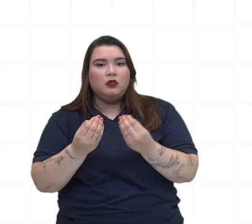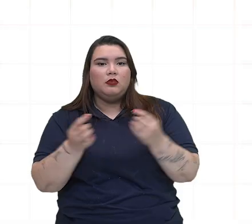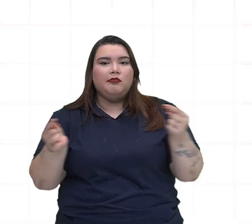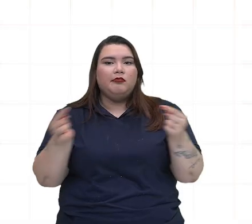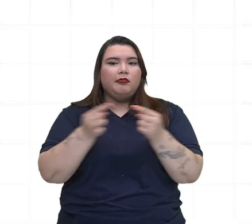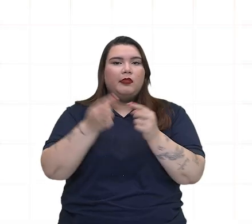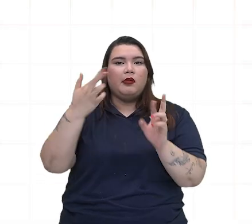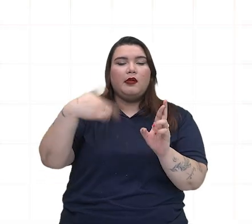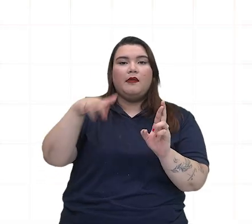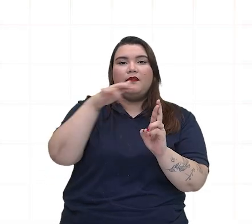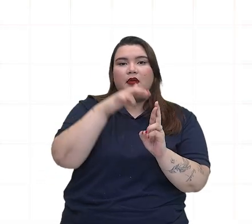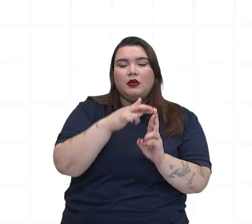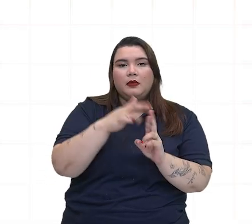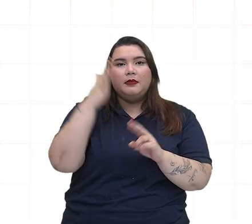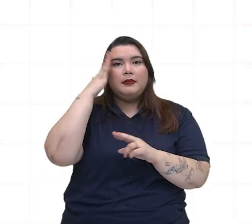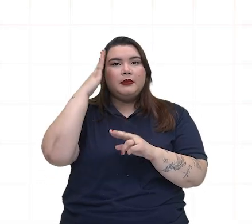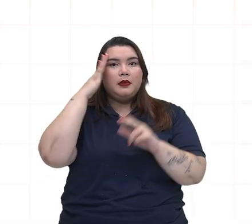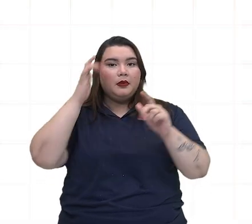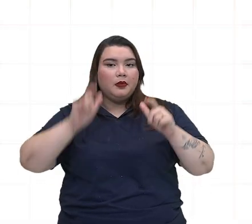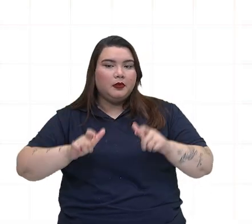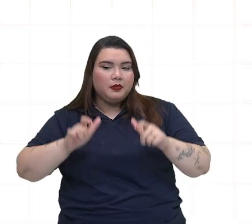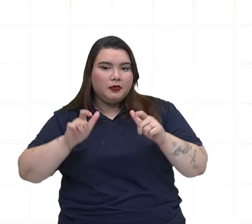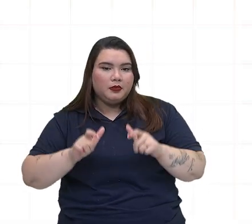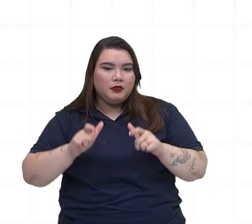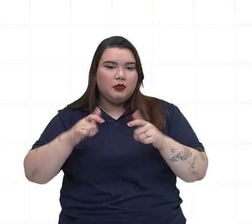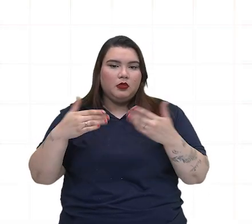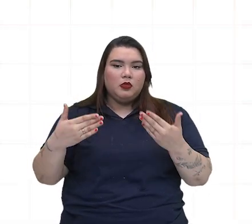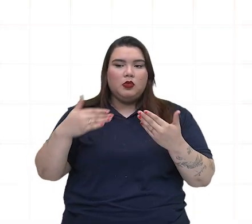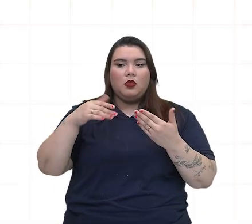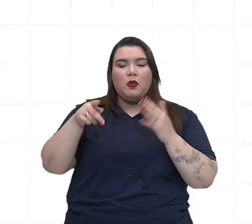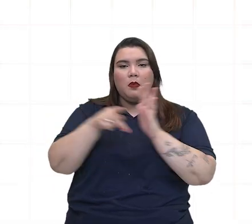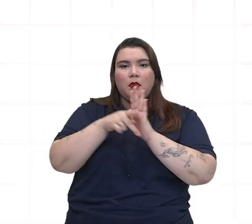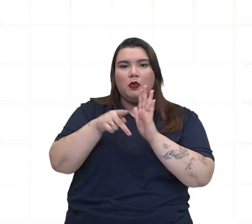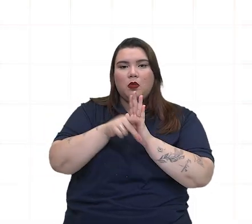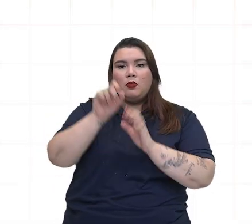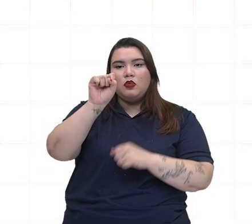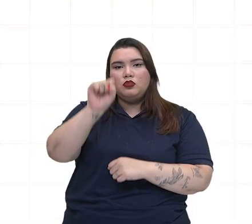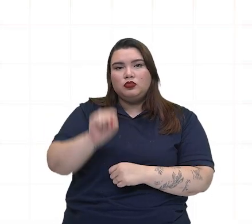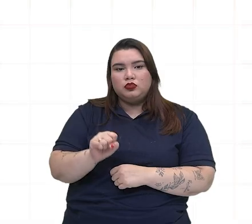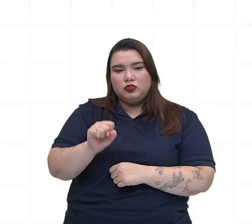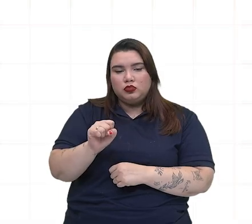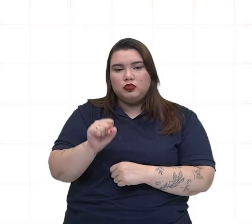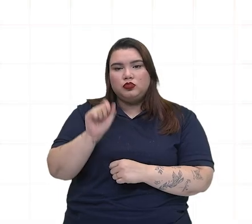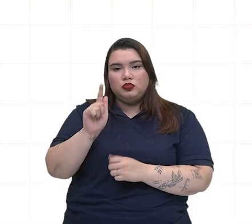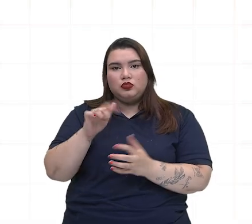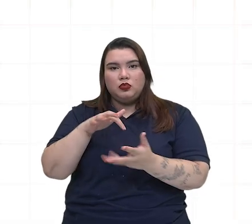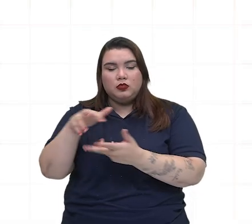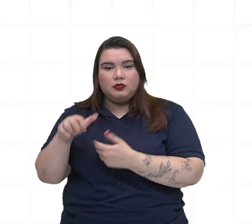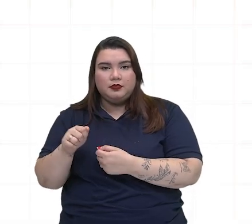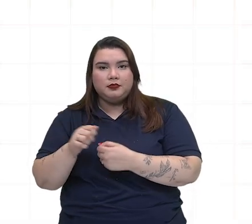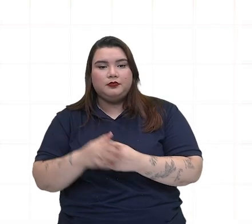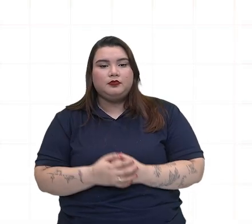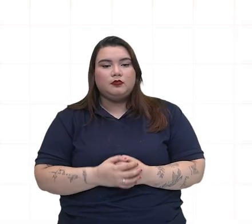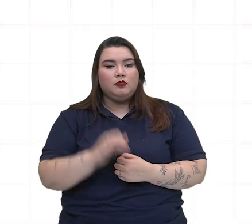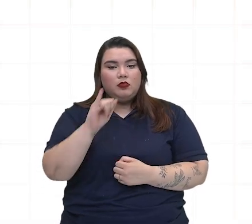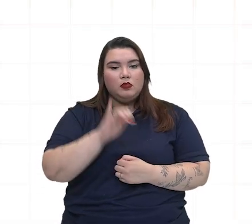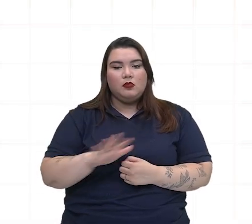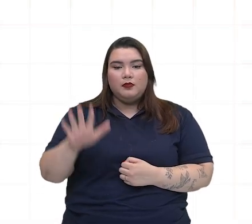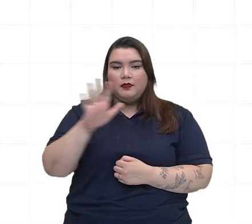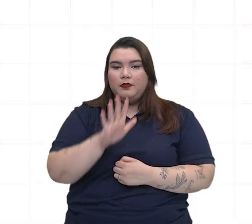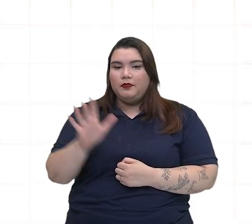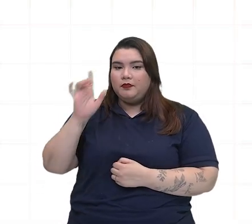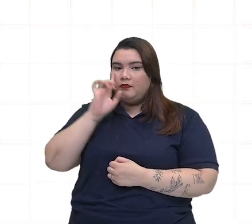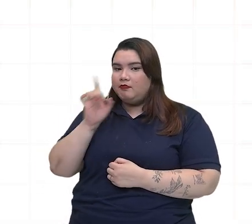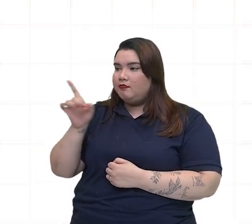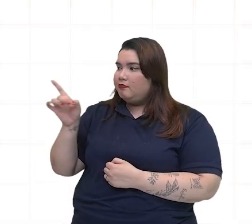uma referência para localizar o Polo Sul geográfico. Nesta próxima imagem,